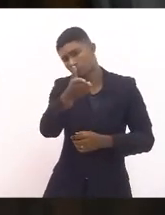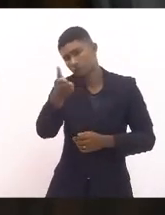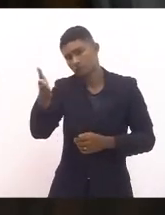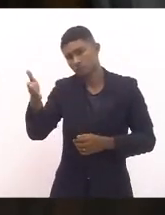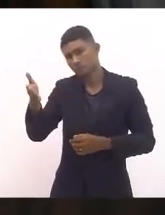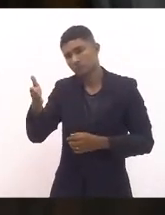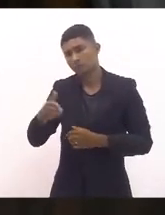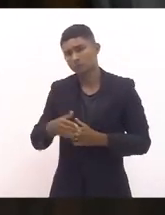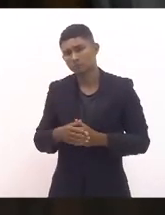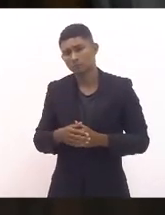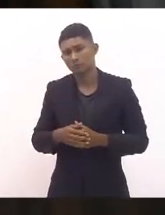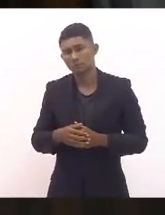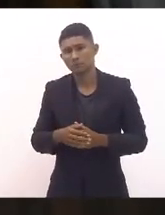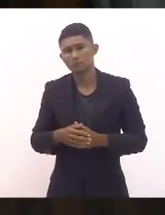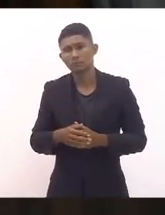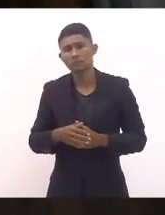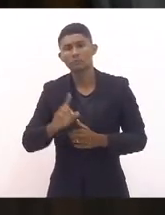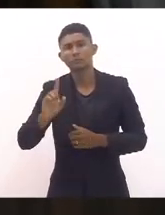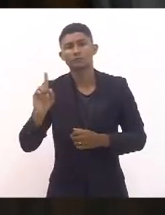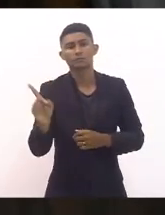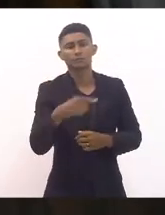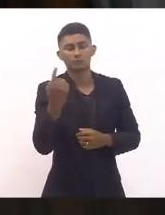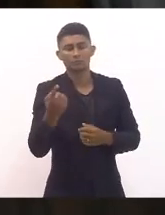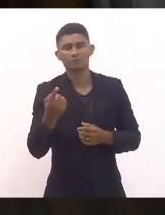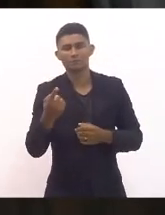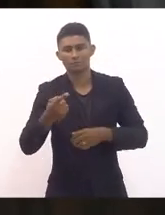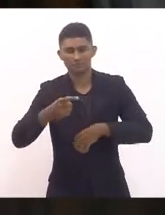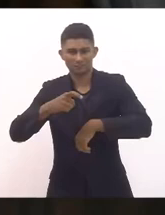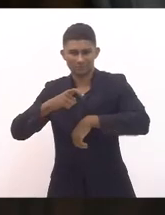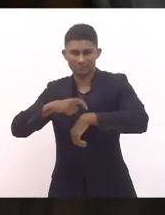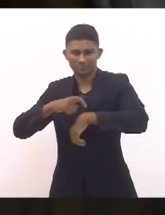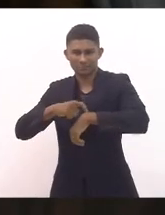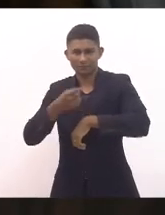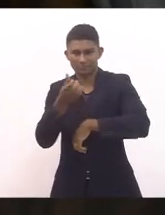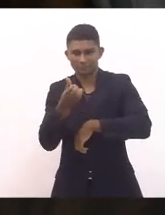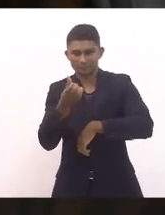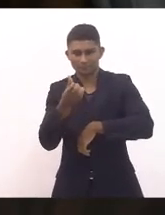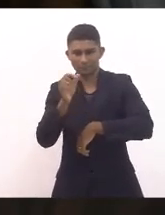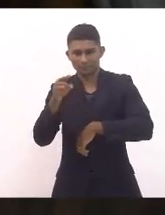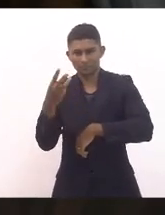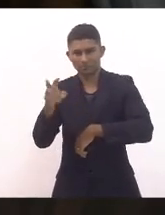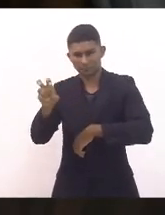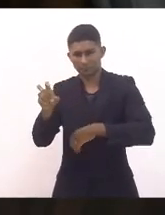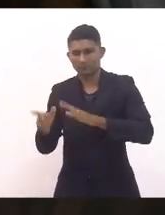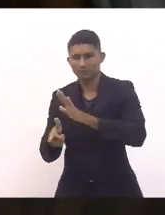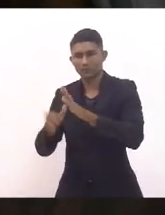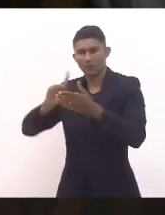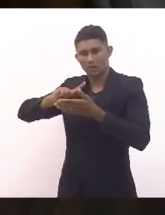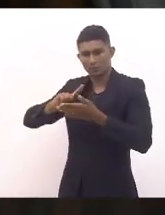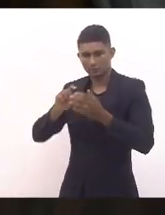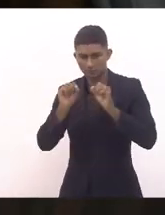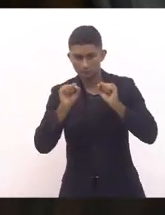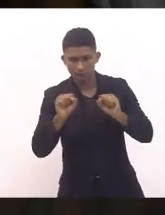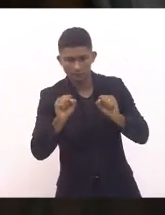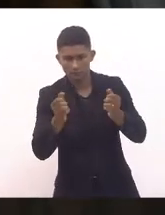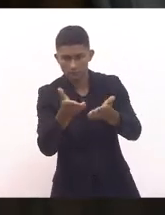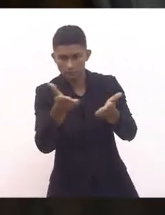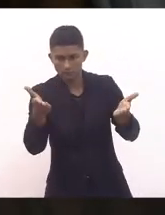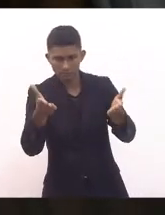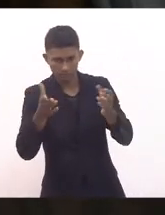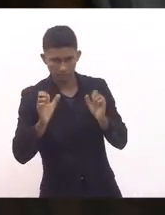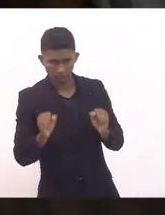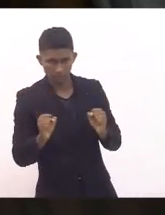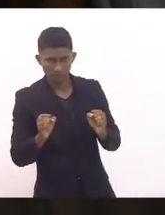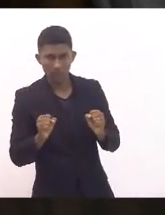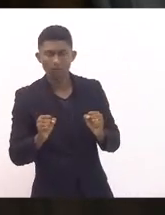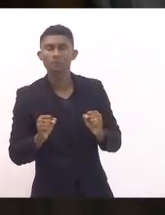o autorizo para que a gente possa antecipar a sessão às 18h35 para esse momento. Senhores que aprovam,